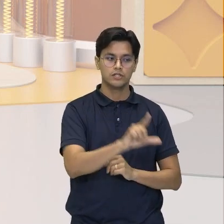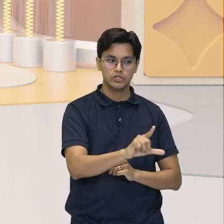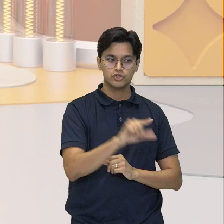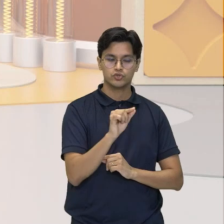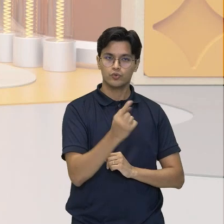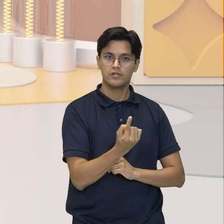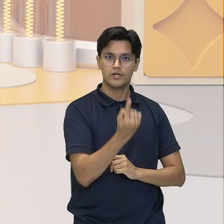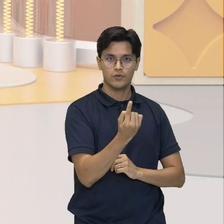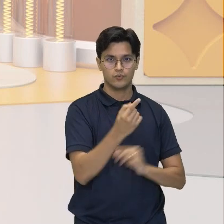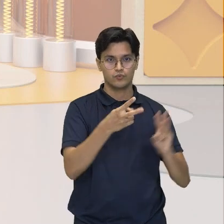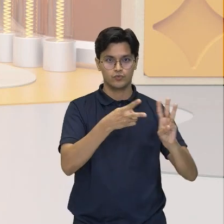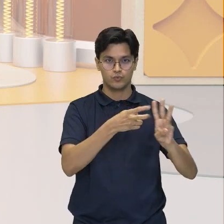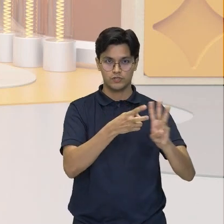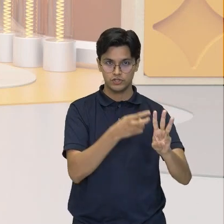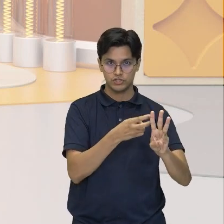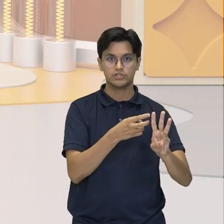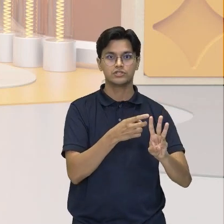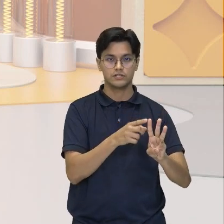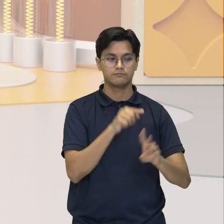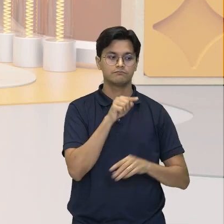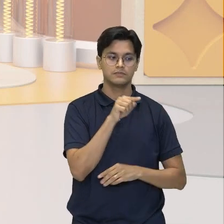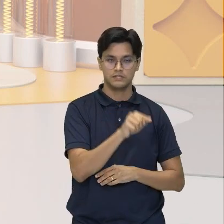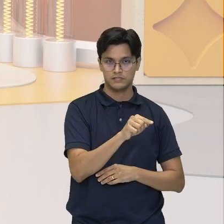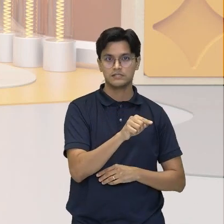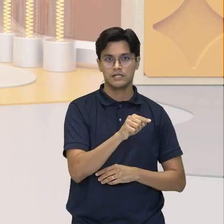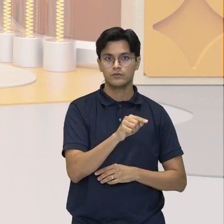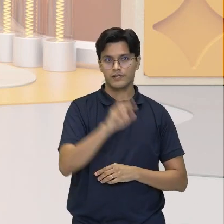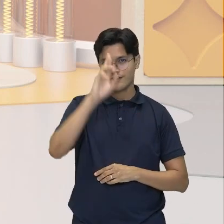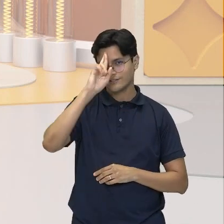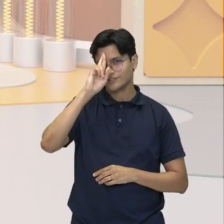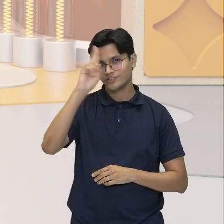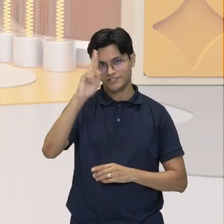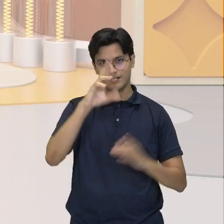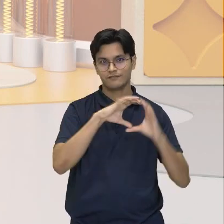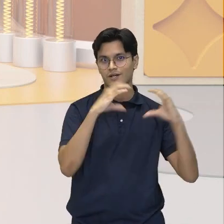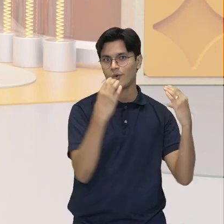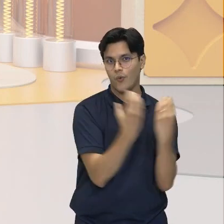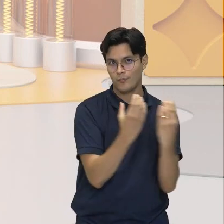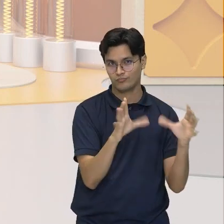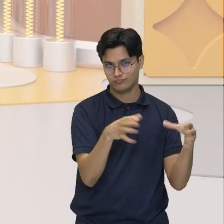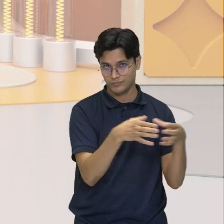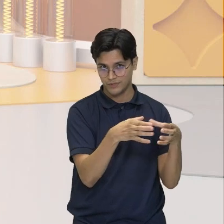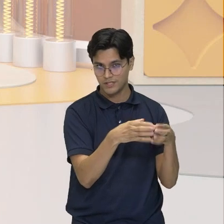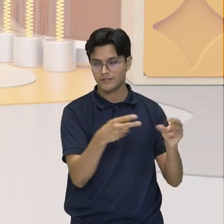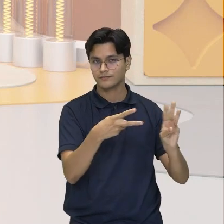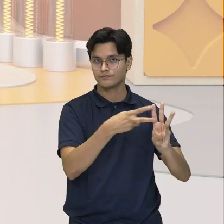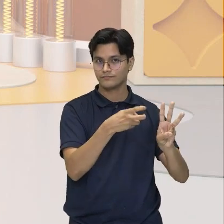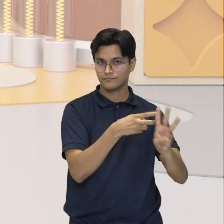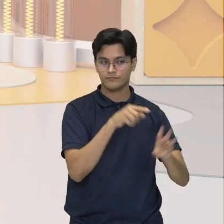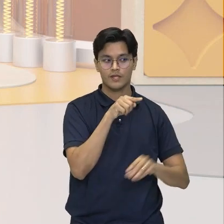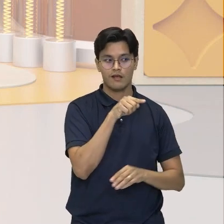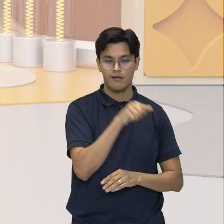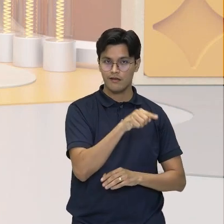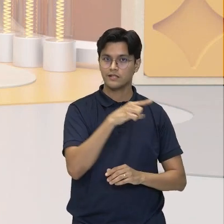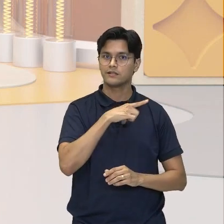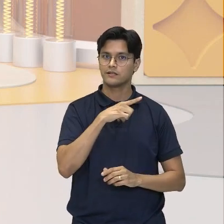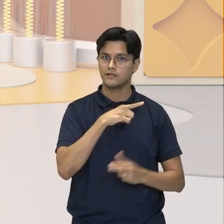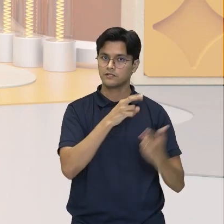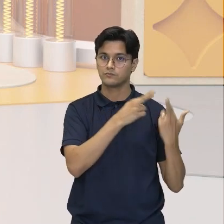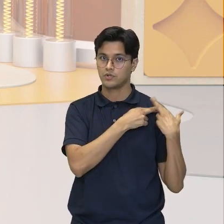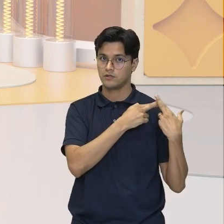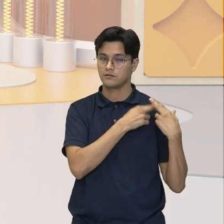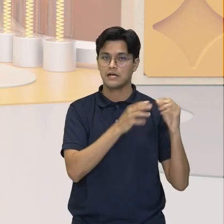de aldeia. Ele seria, quais são as suas atribuições? Ele iria garantir e executar